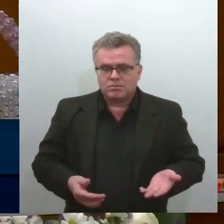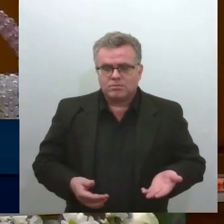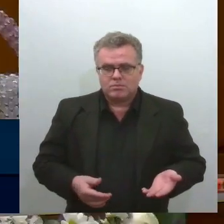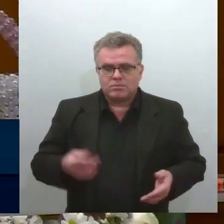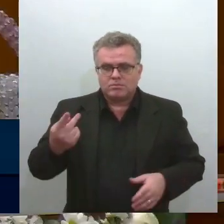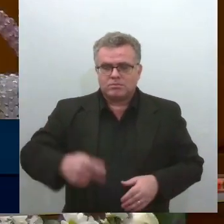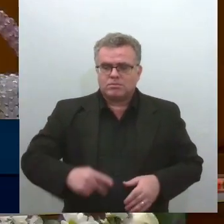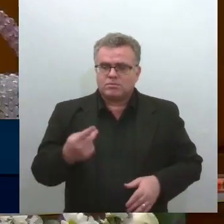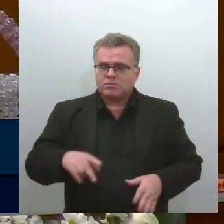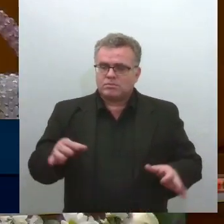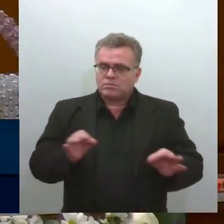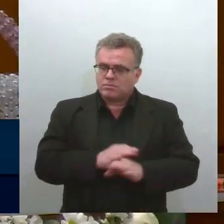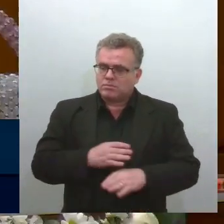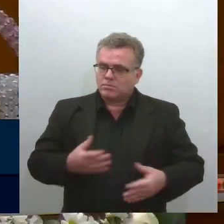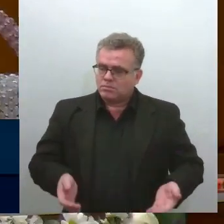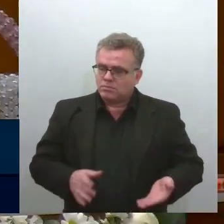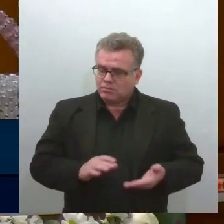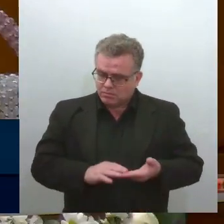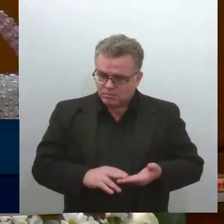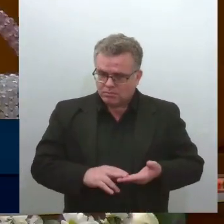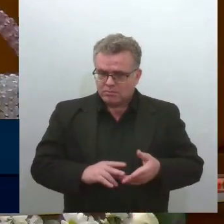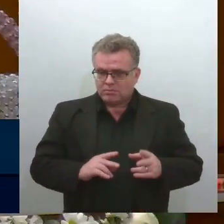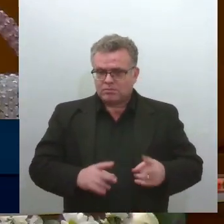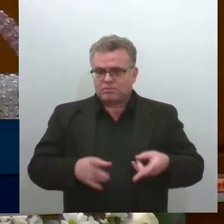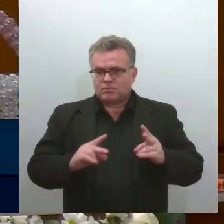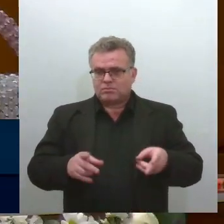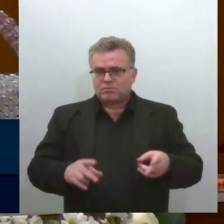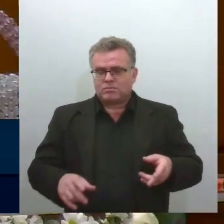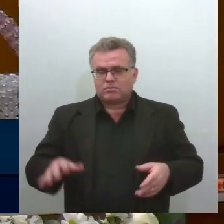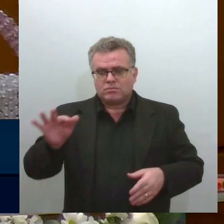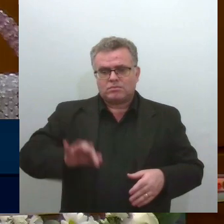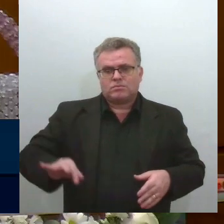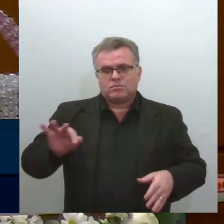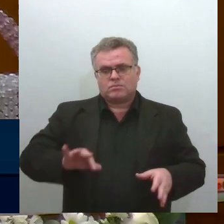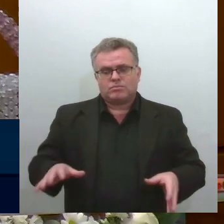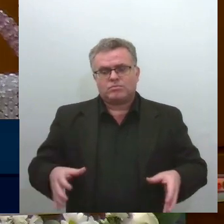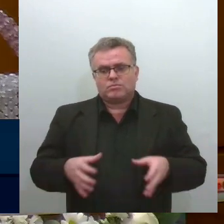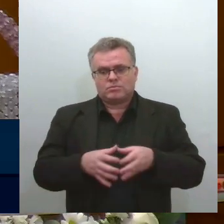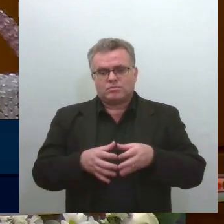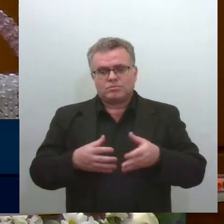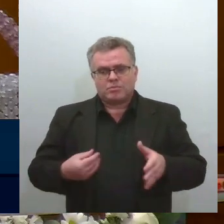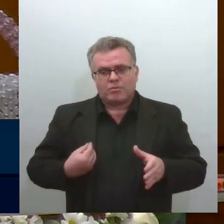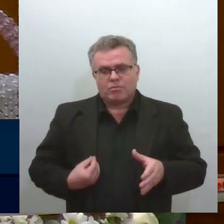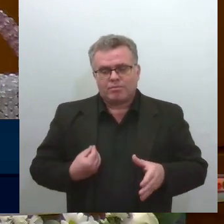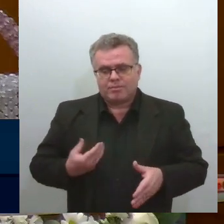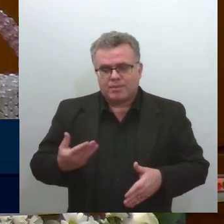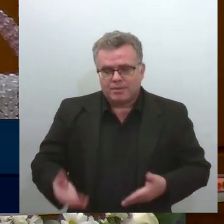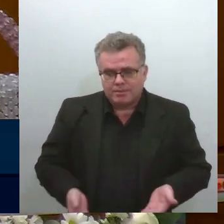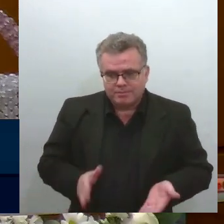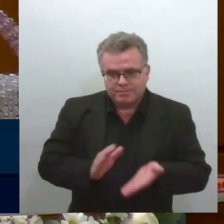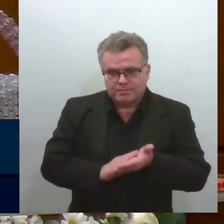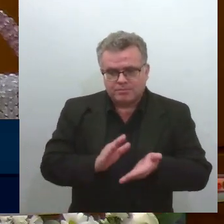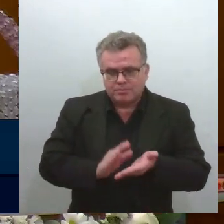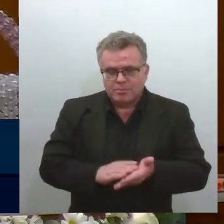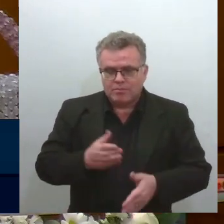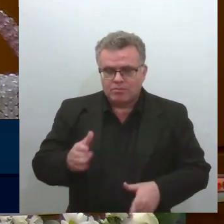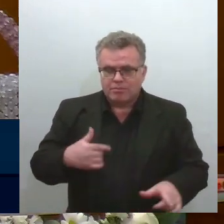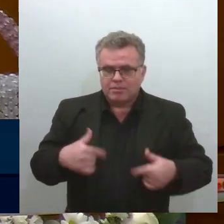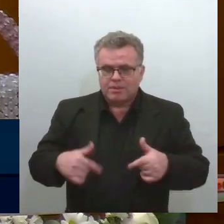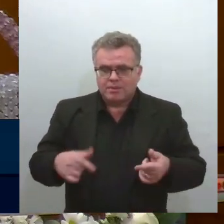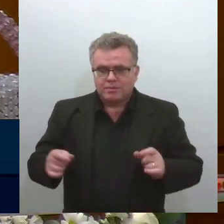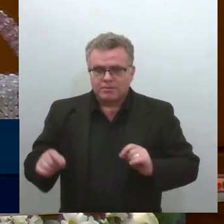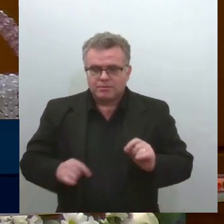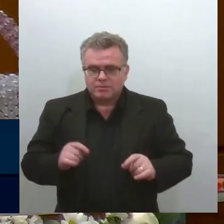parte da Federação Nacional. Então, parabéns, Cabral, pelo seu trabalho e que trabalha lá na Neópolis,